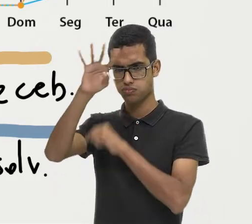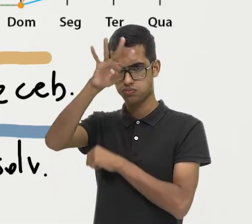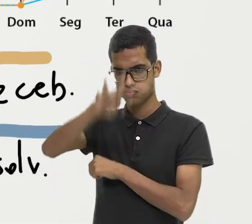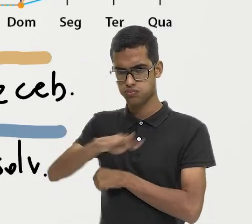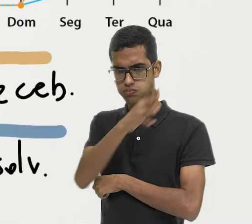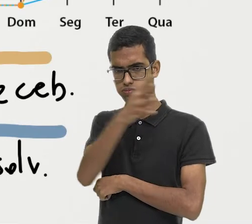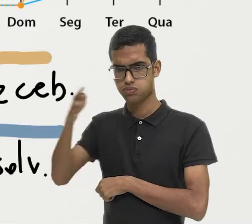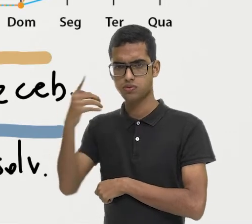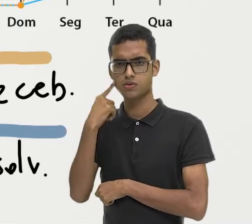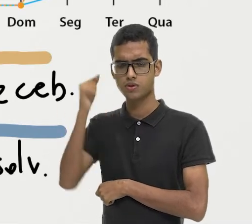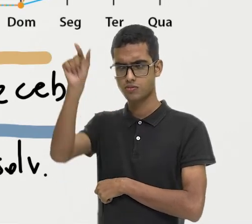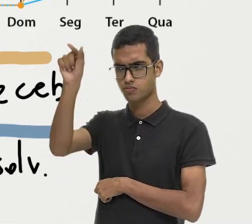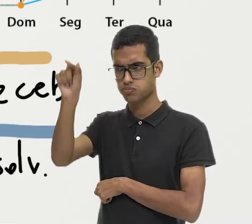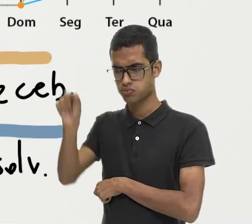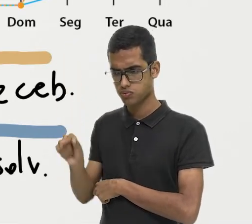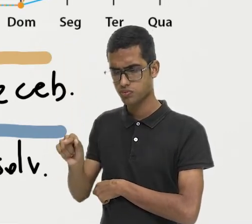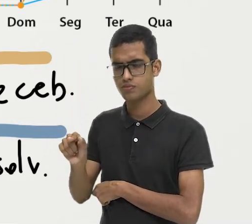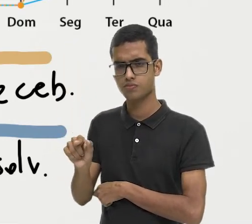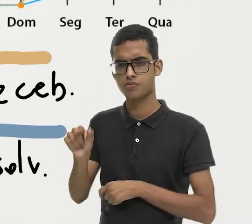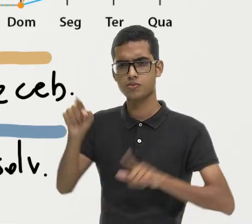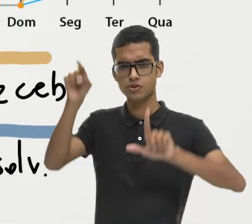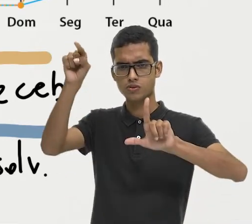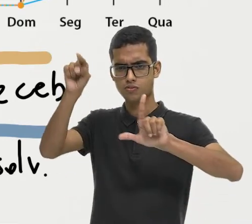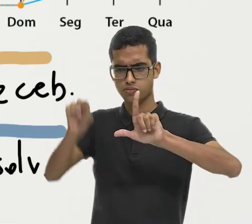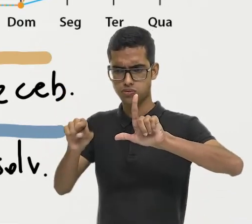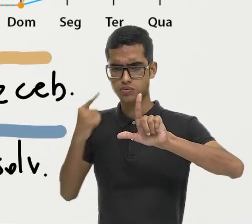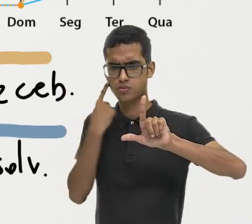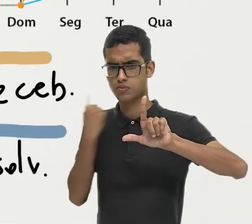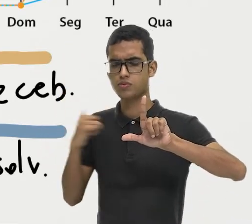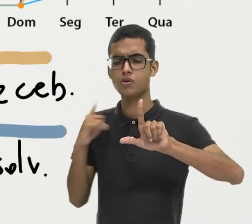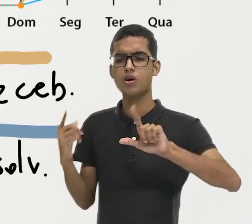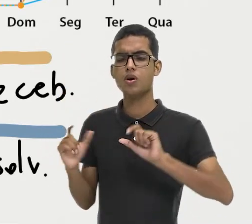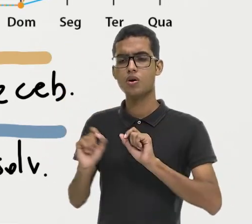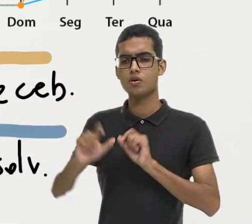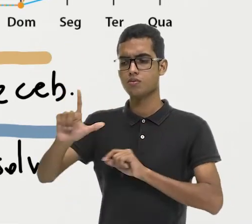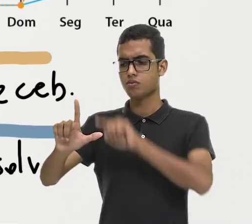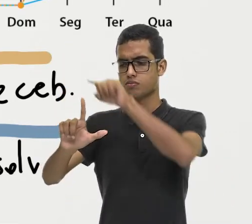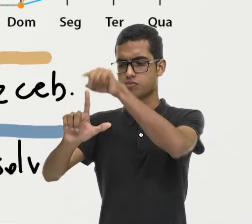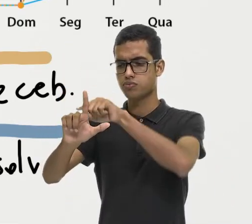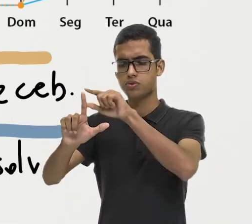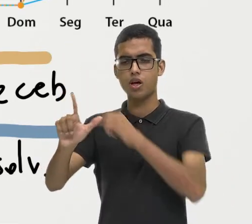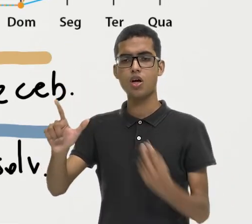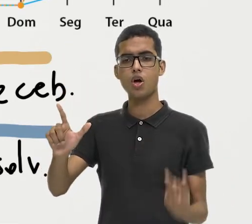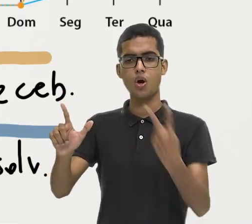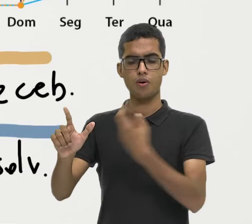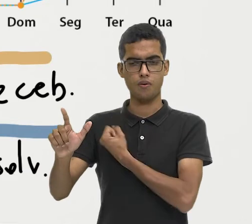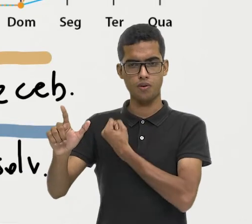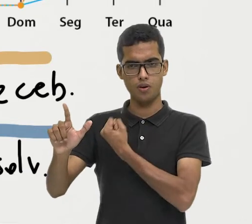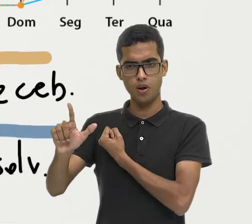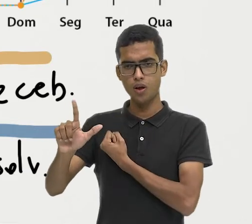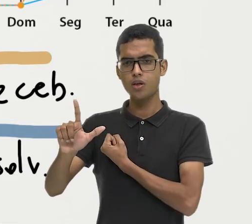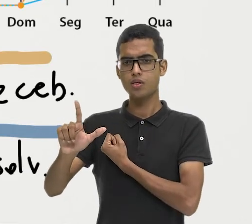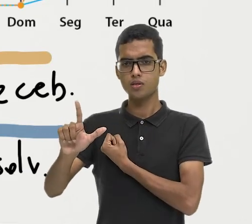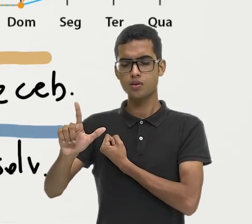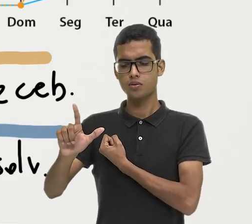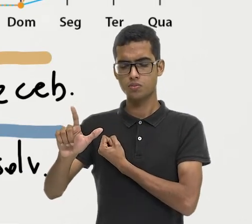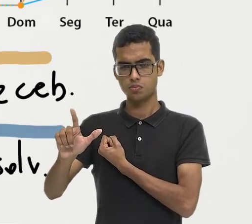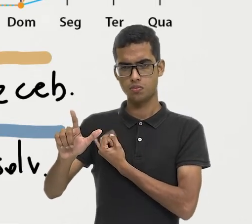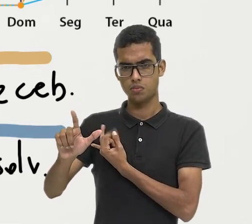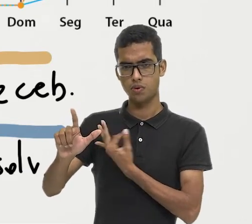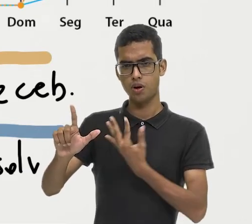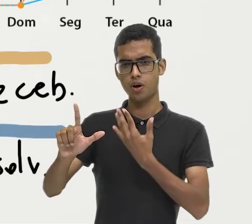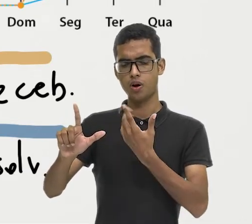coluna da esquerda, aliás, vertical, você tem os valores numéricos. Quanto